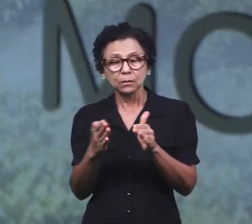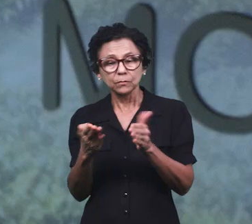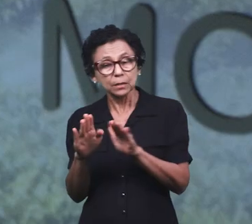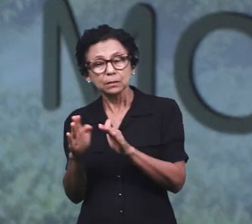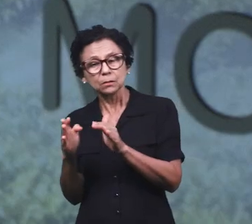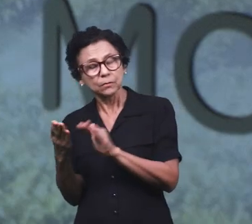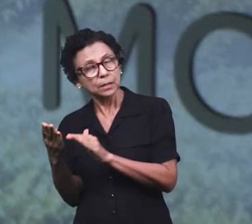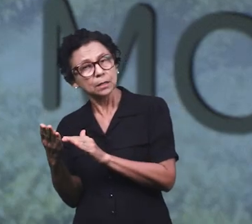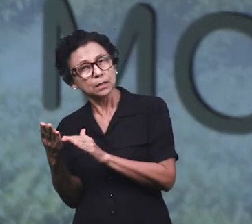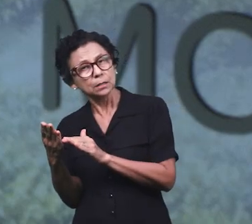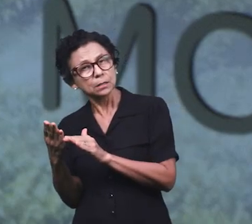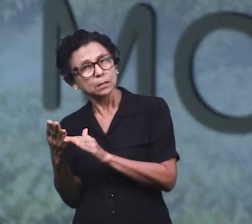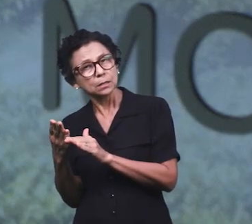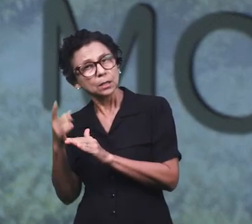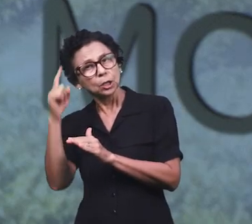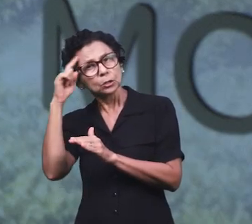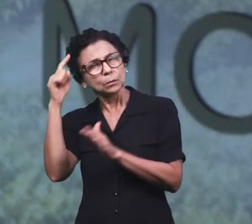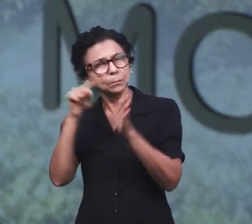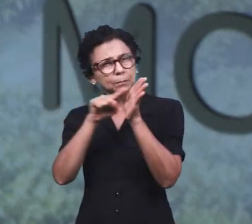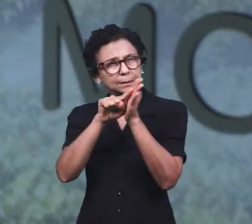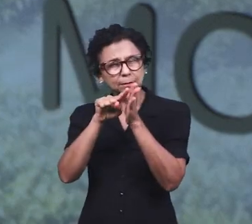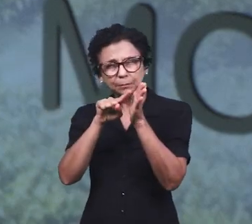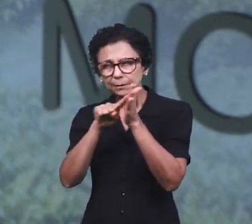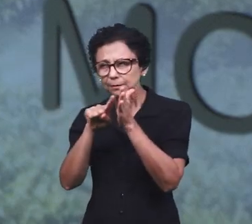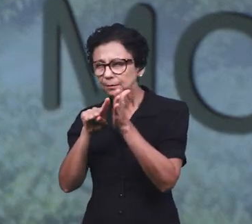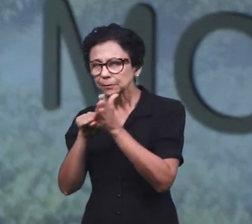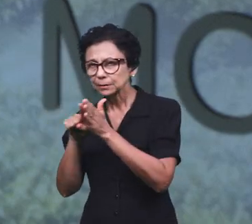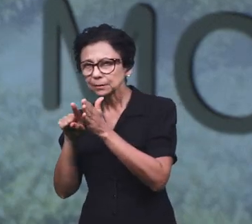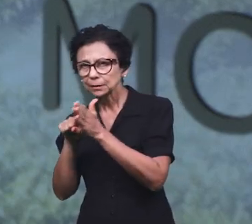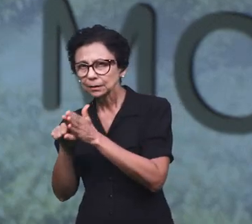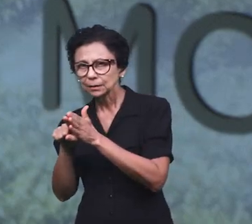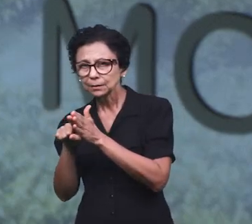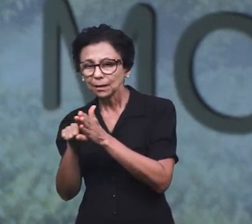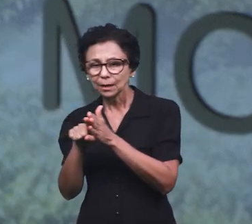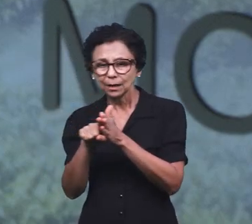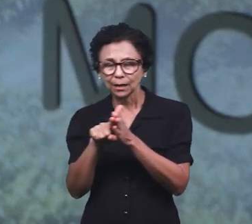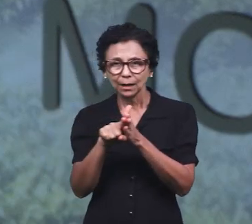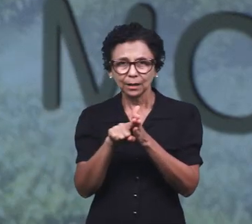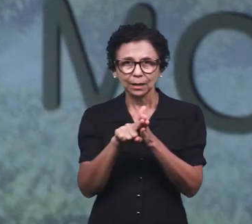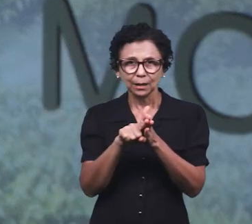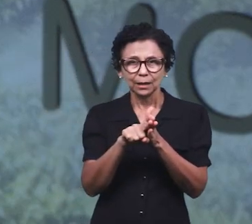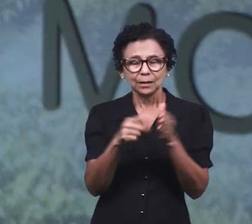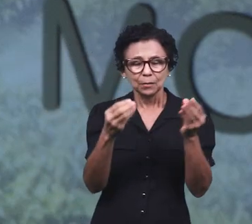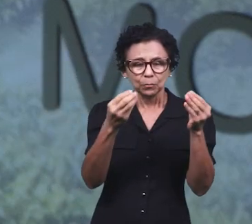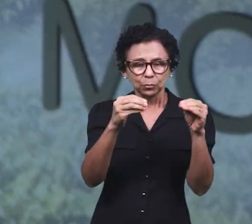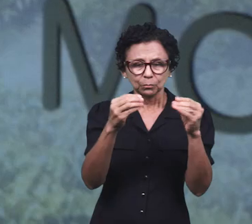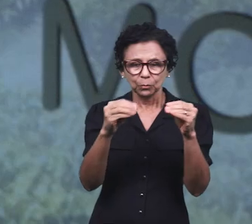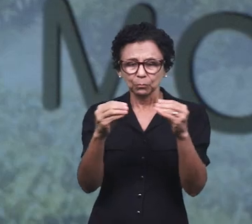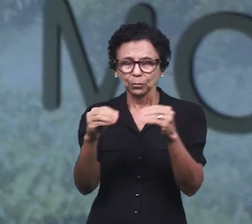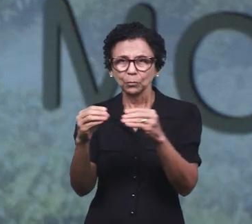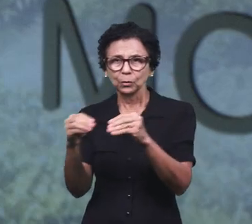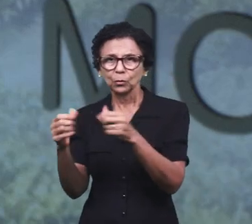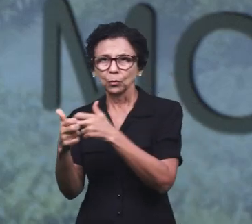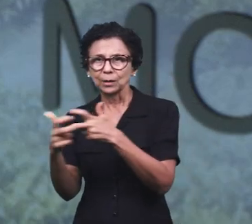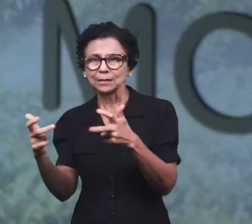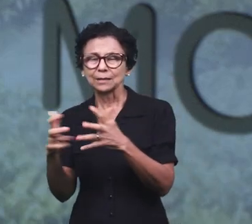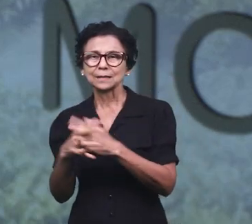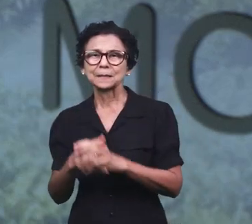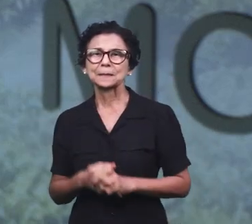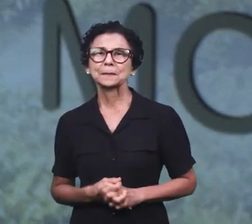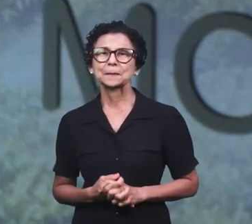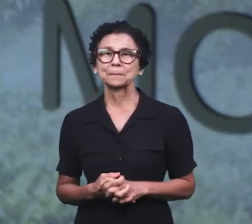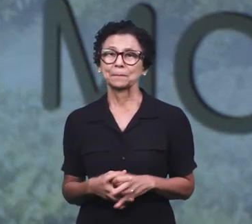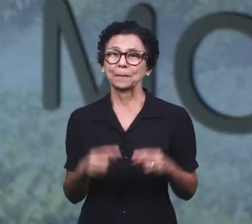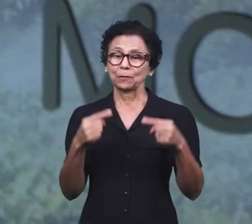busca um conhecimento maior, você vai querendo colocando outras coisinhas ali. Então, o mínimo, o seu desafio é conhecer